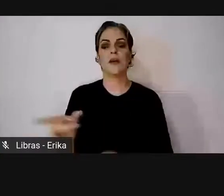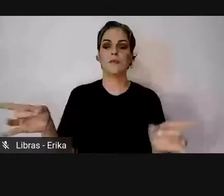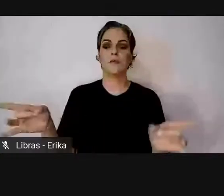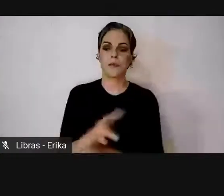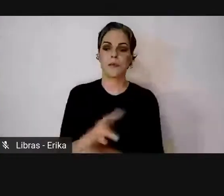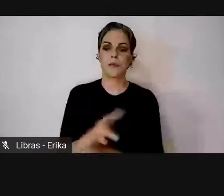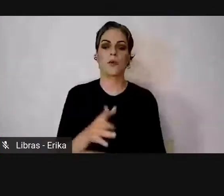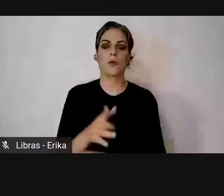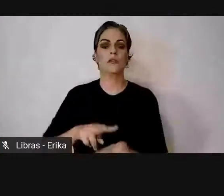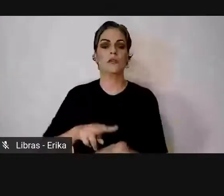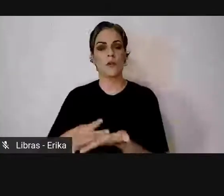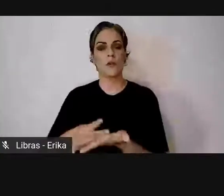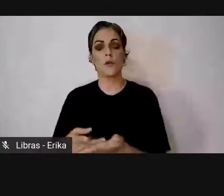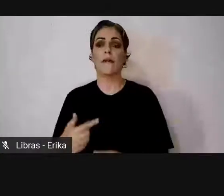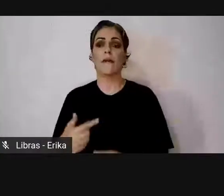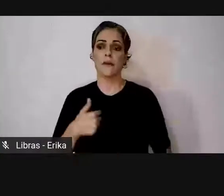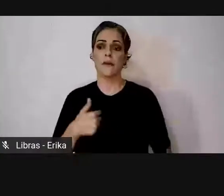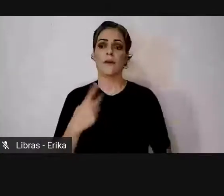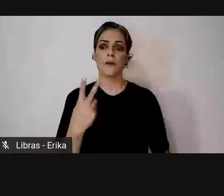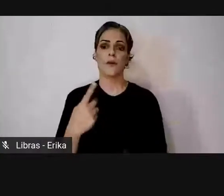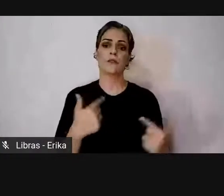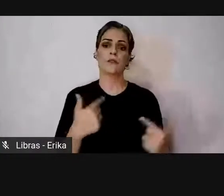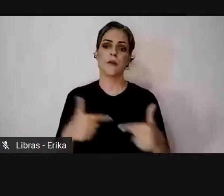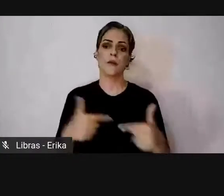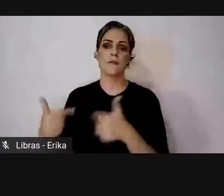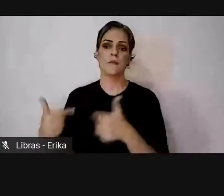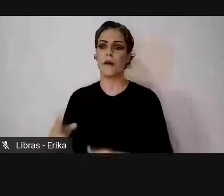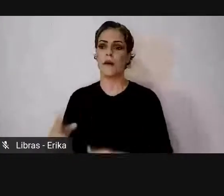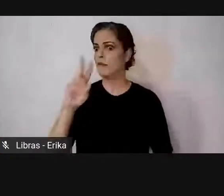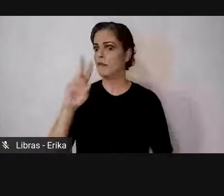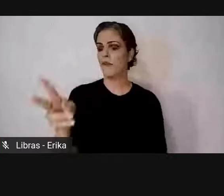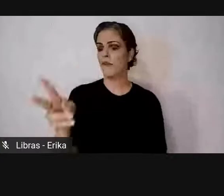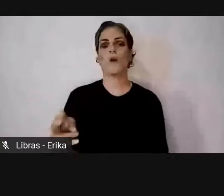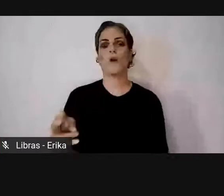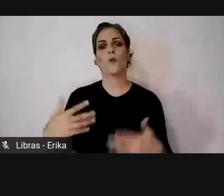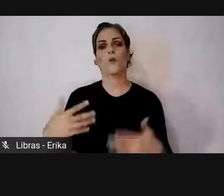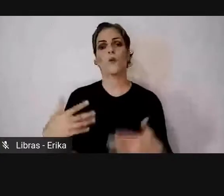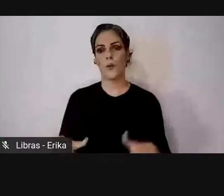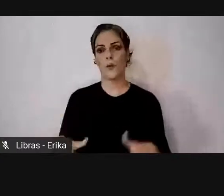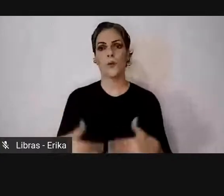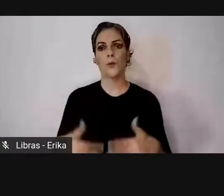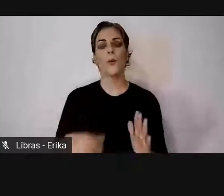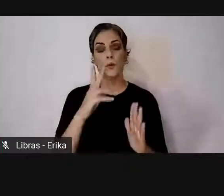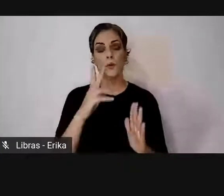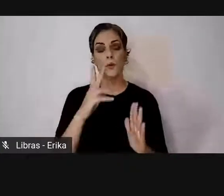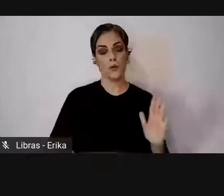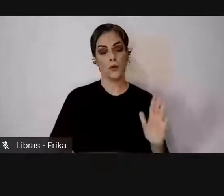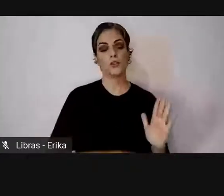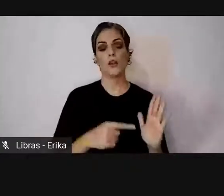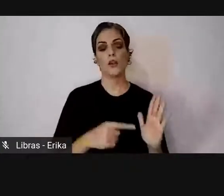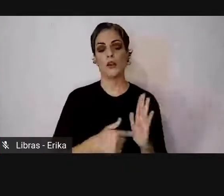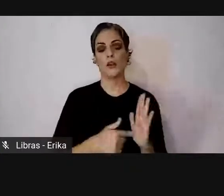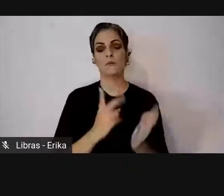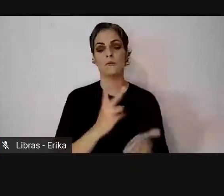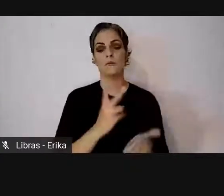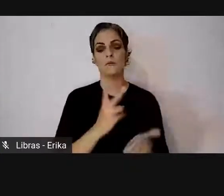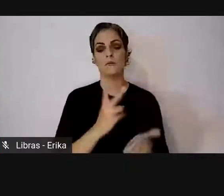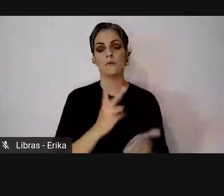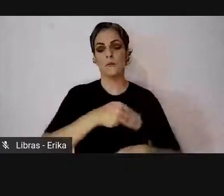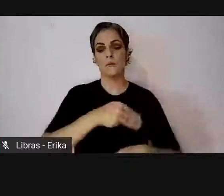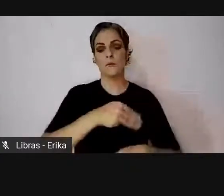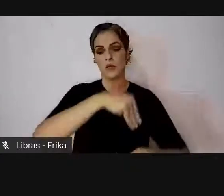o próprio projeto da dissertação de mestrado e um outro projeto